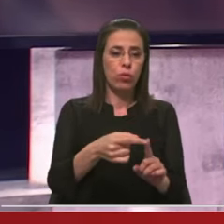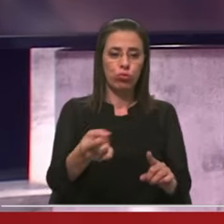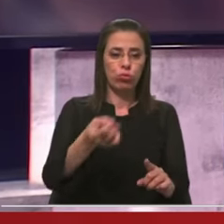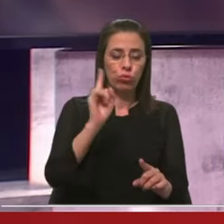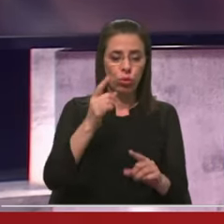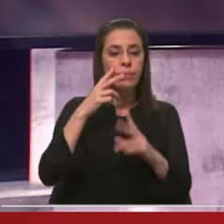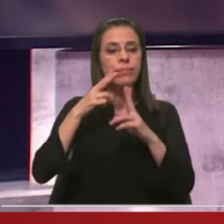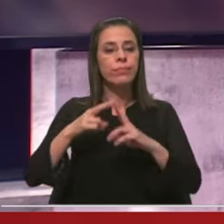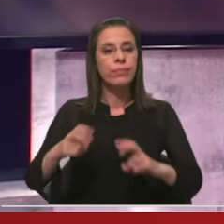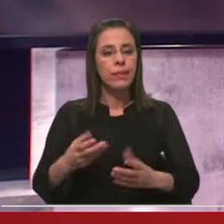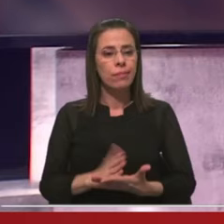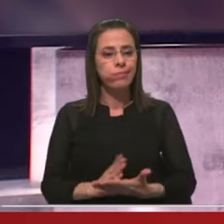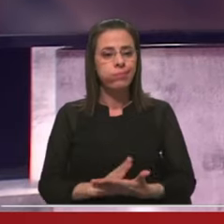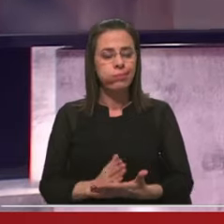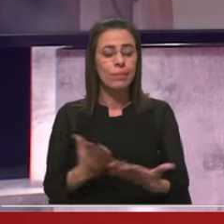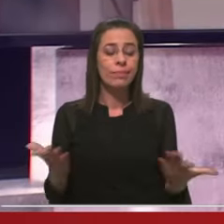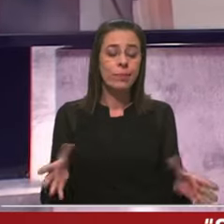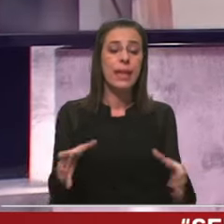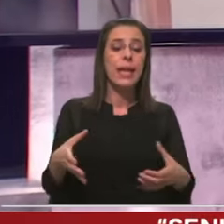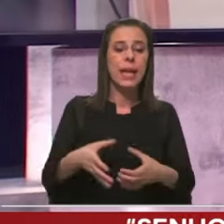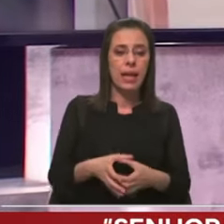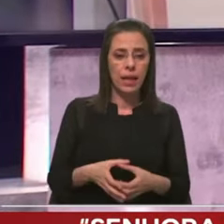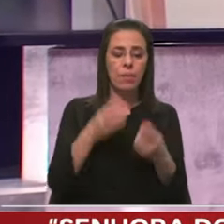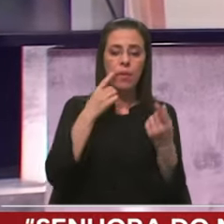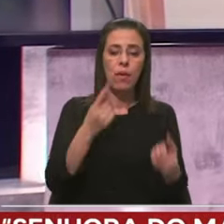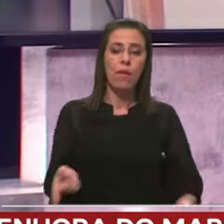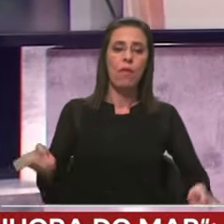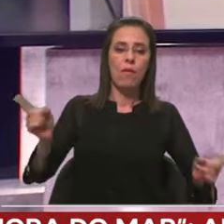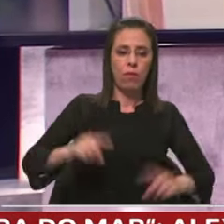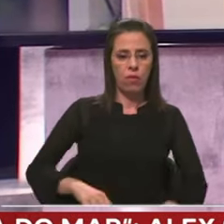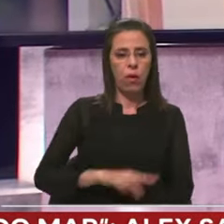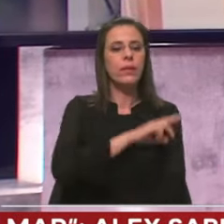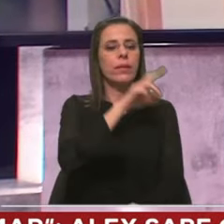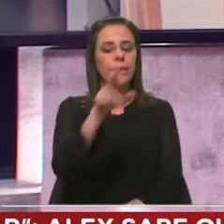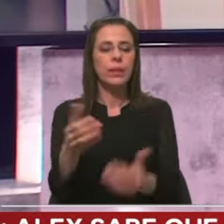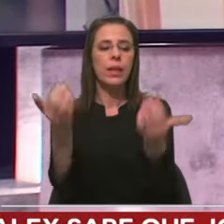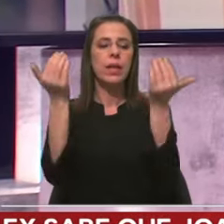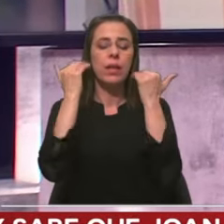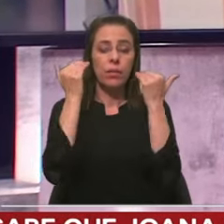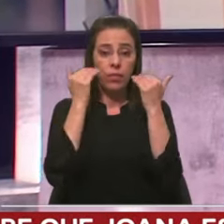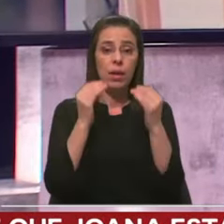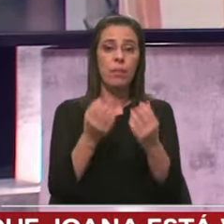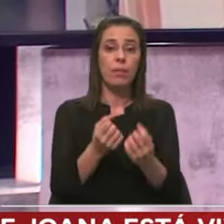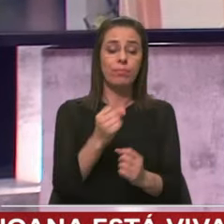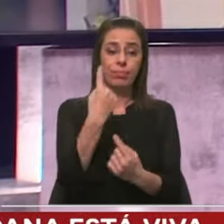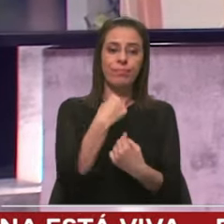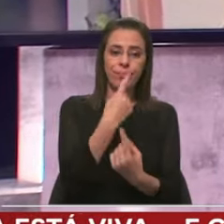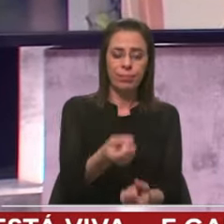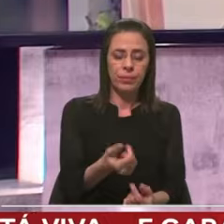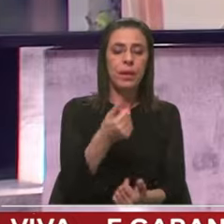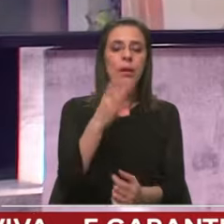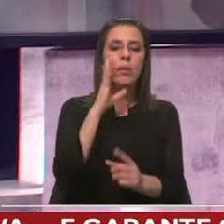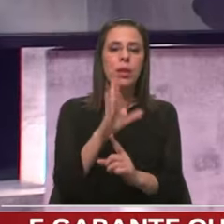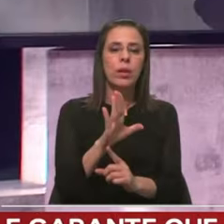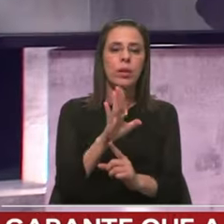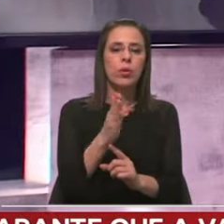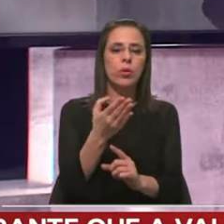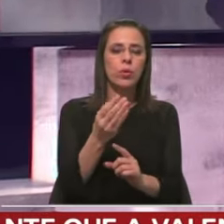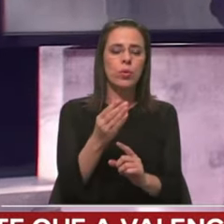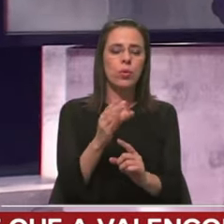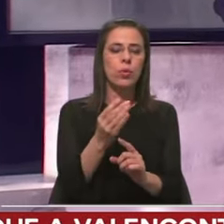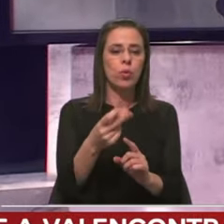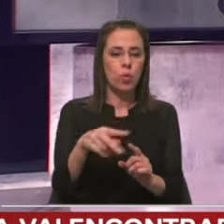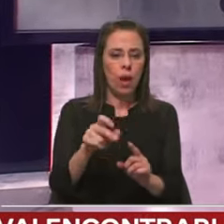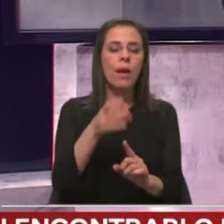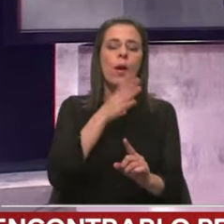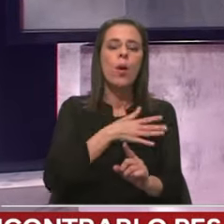estará aem investigação num empasse a equipa de reportagem do Linha aberta Voltou ao terreno tem informações em primeiríssima mão Boa tarde Joan corte real que é